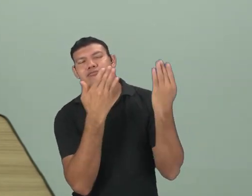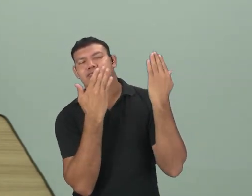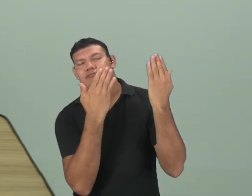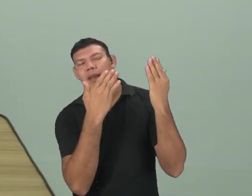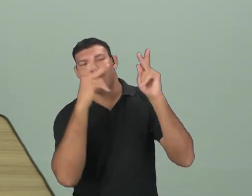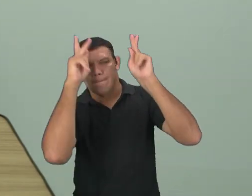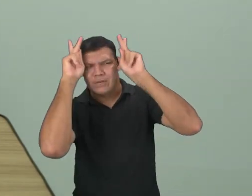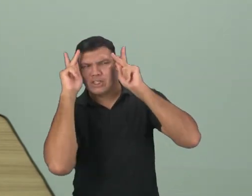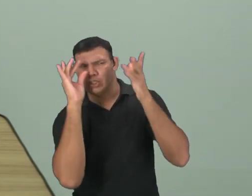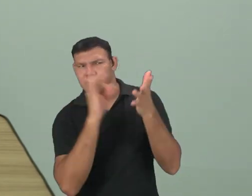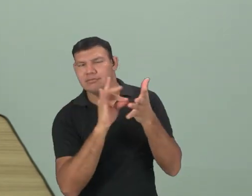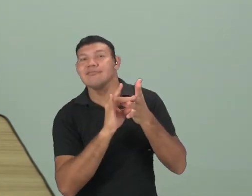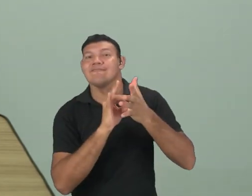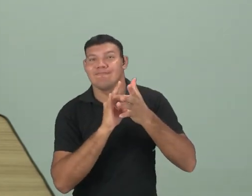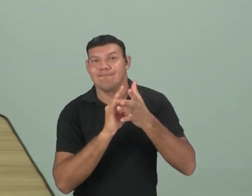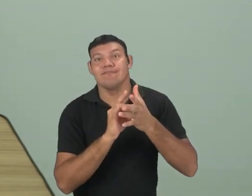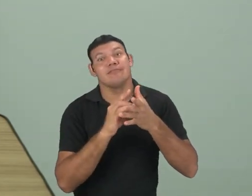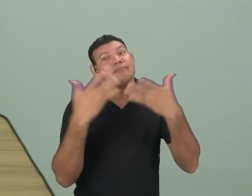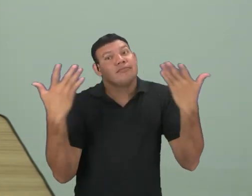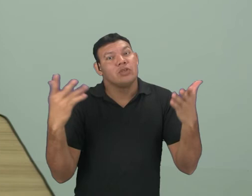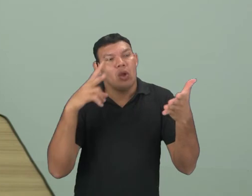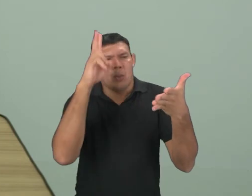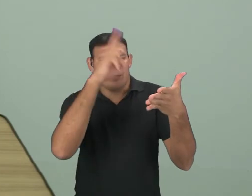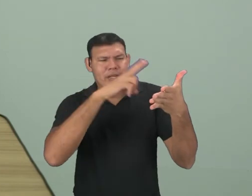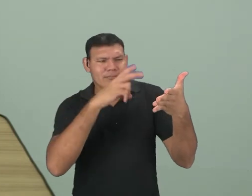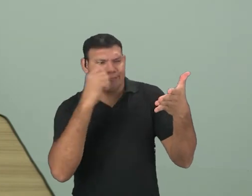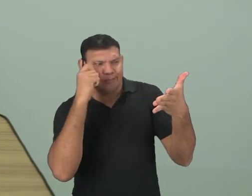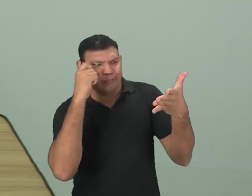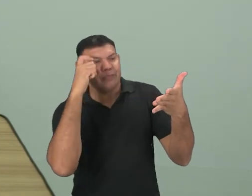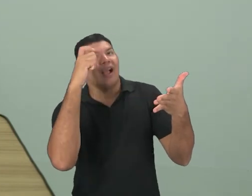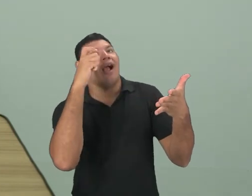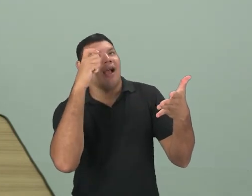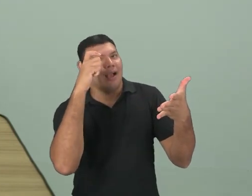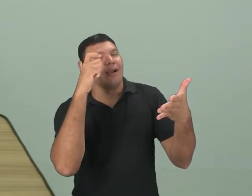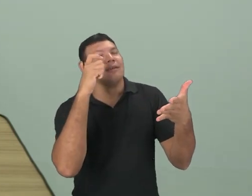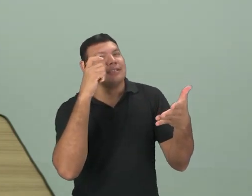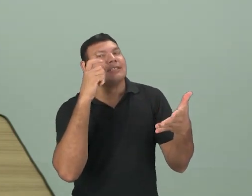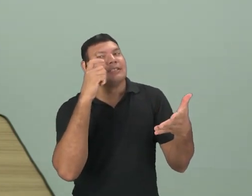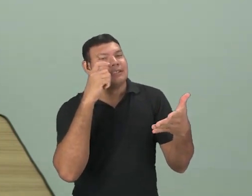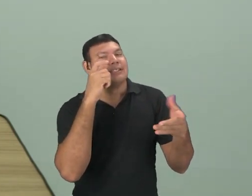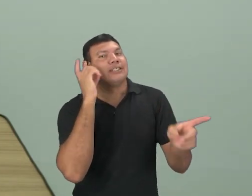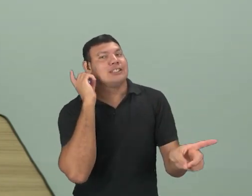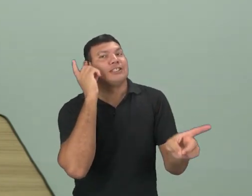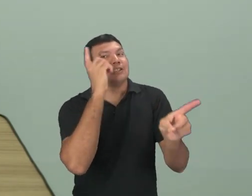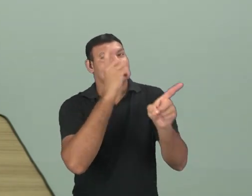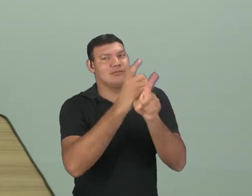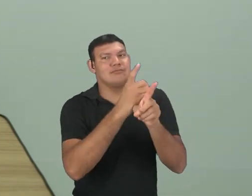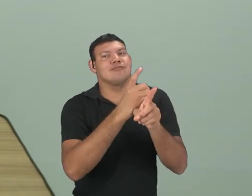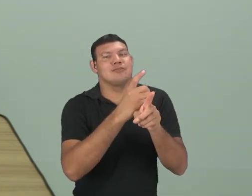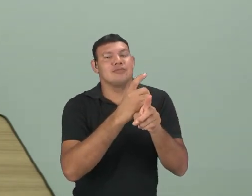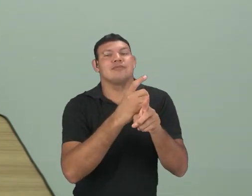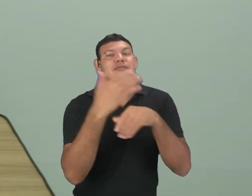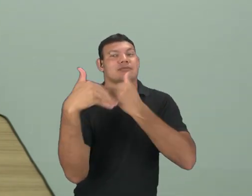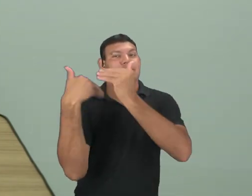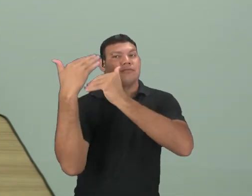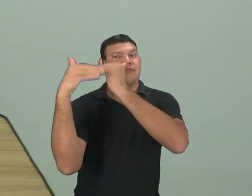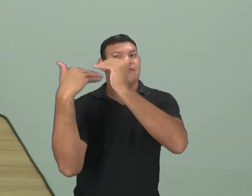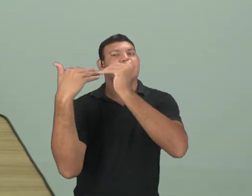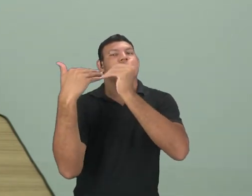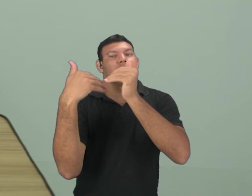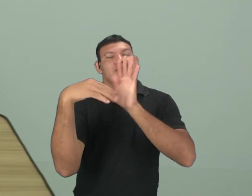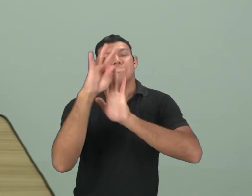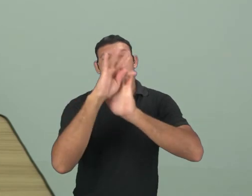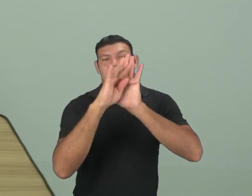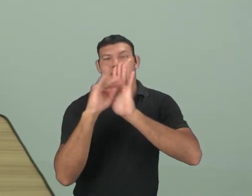né? E para isso a gente precisa ler com bastante atenção para descobrir todo o desenrolar desses contos de fadas,